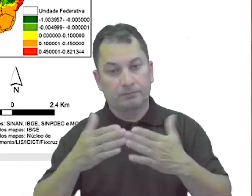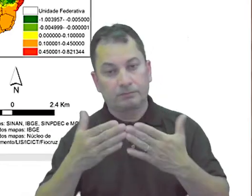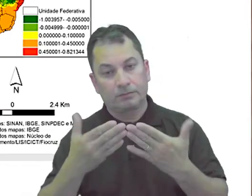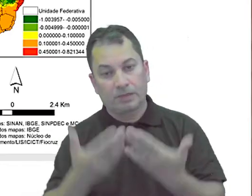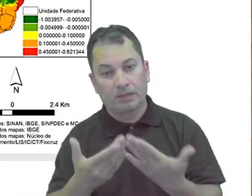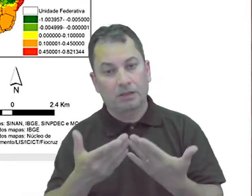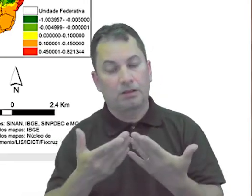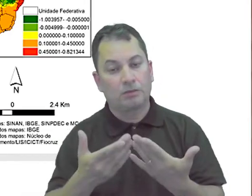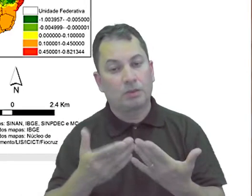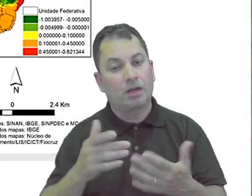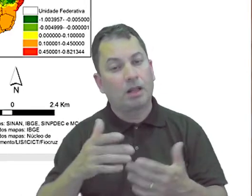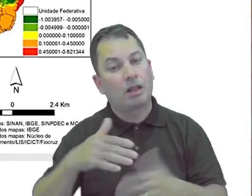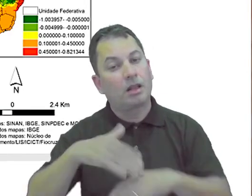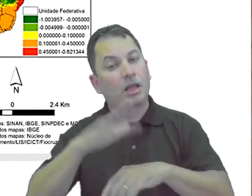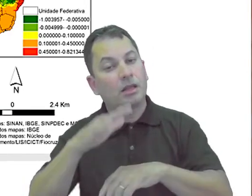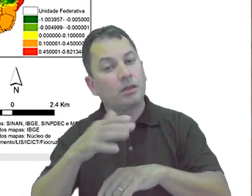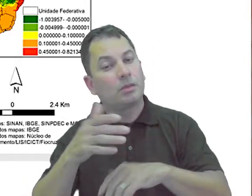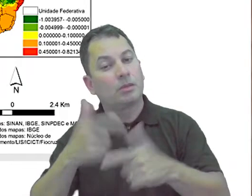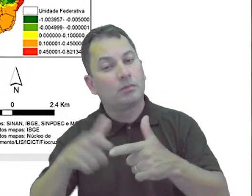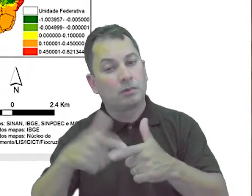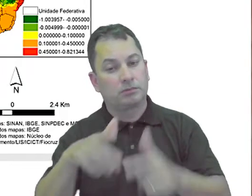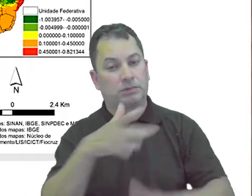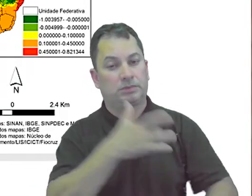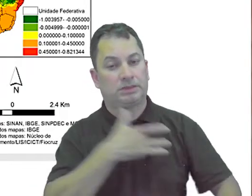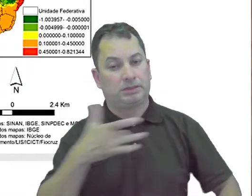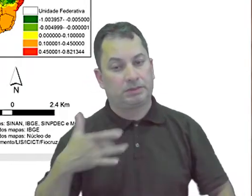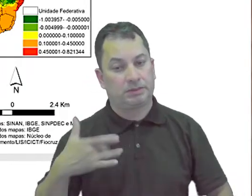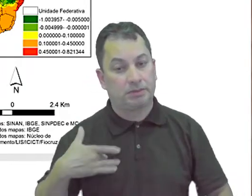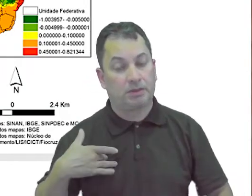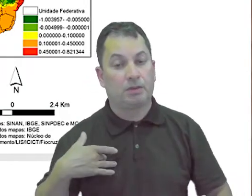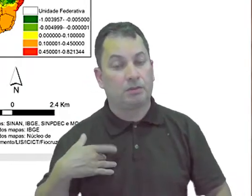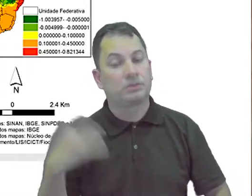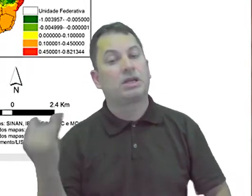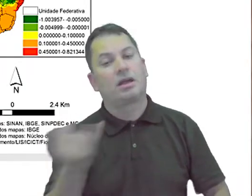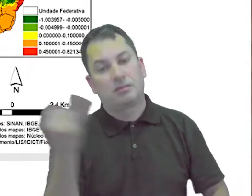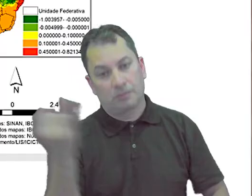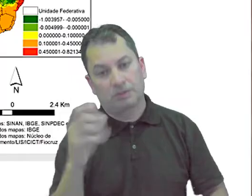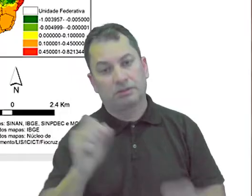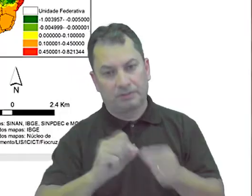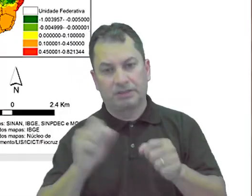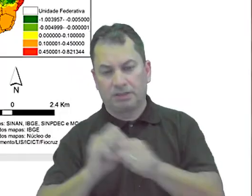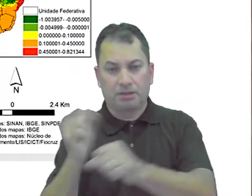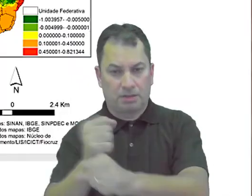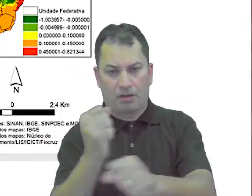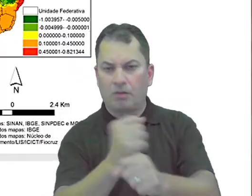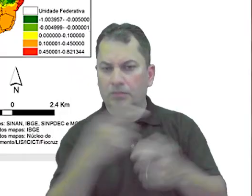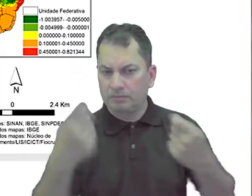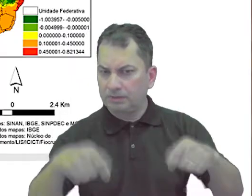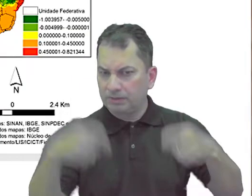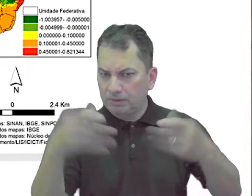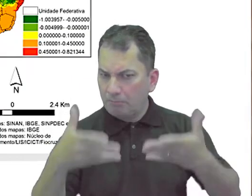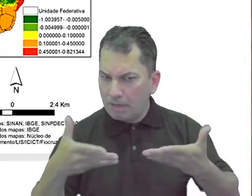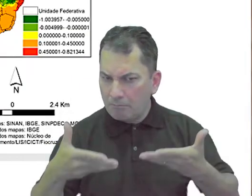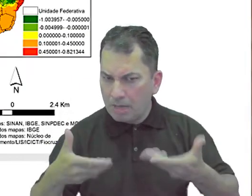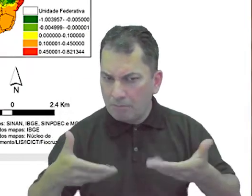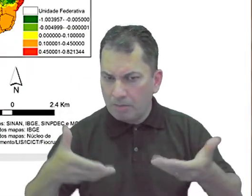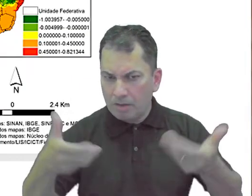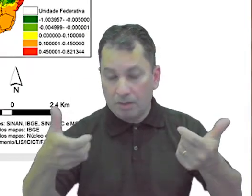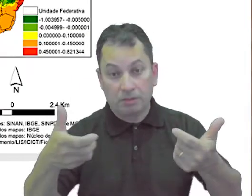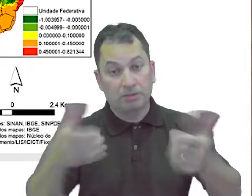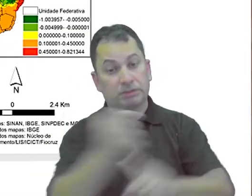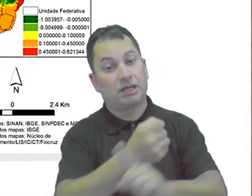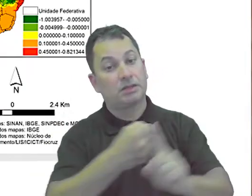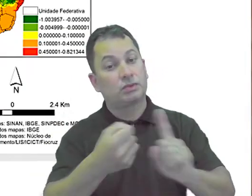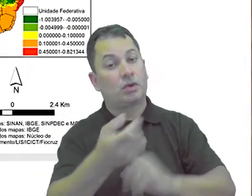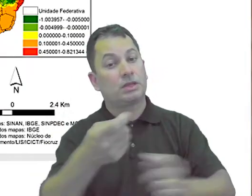de saúde, né, é importante que a gente faça as obras necessárias para a melhoria das condições socioeconômicas